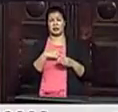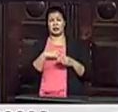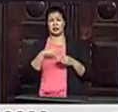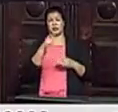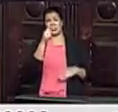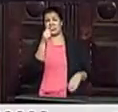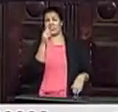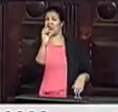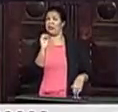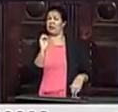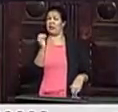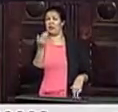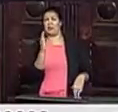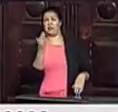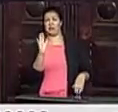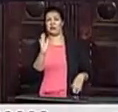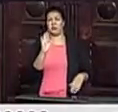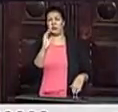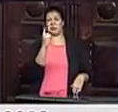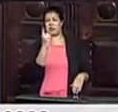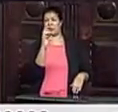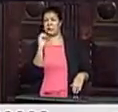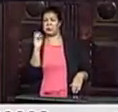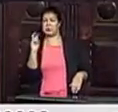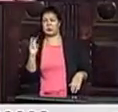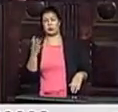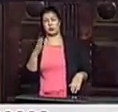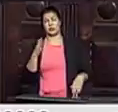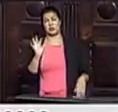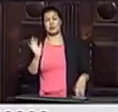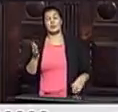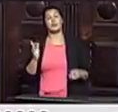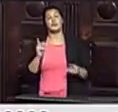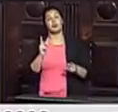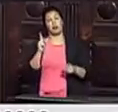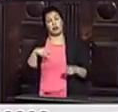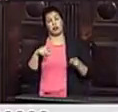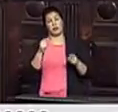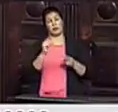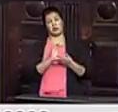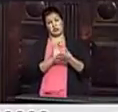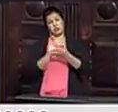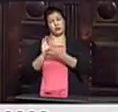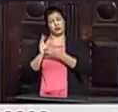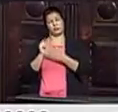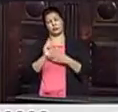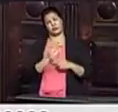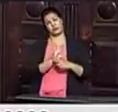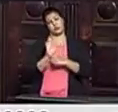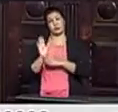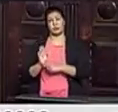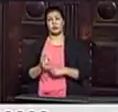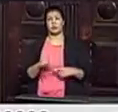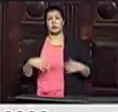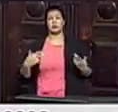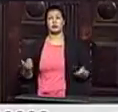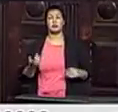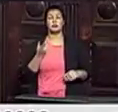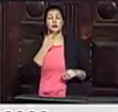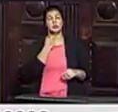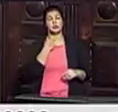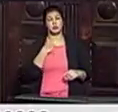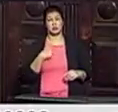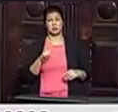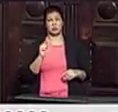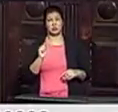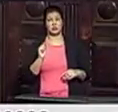70 mais 50%, 105 dentro daquele financiamento que é impossível. Então, o que se deseja